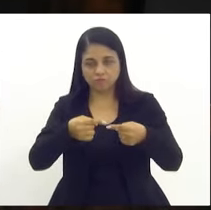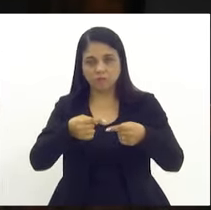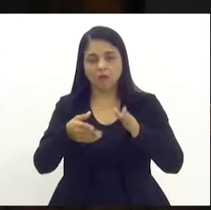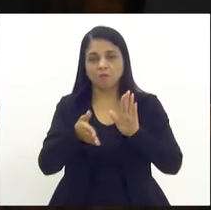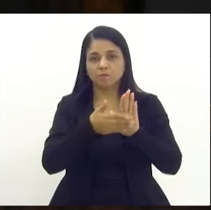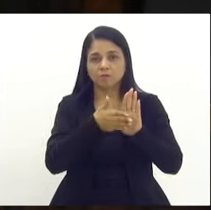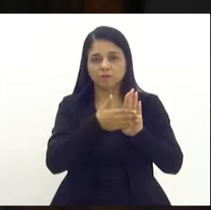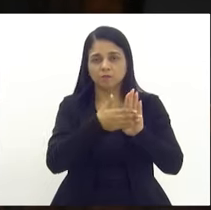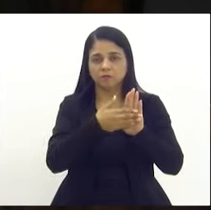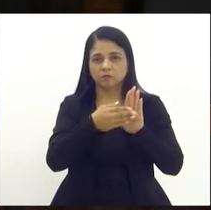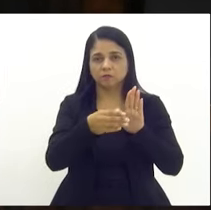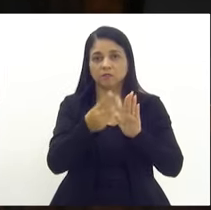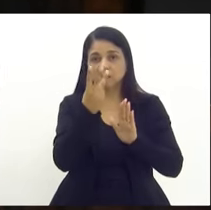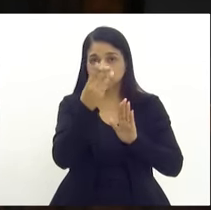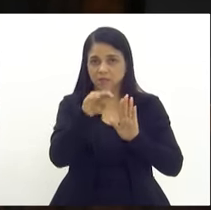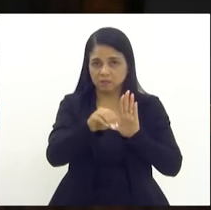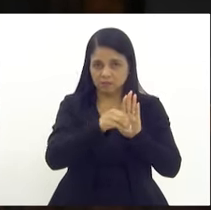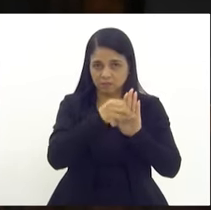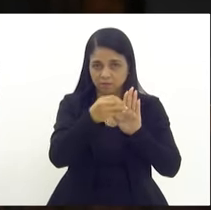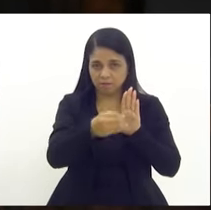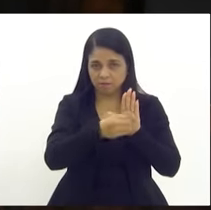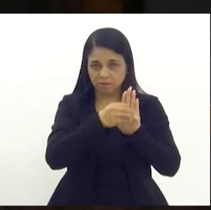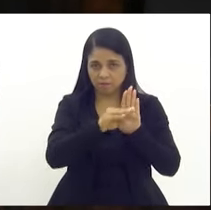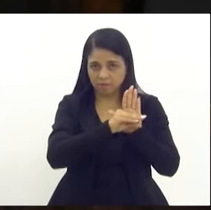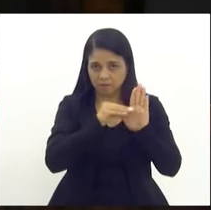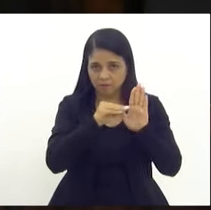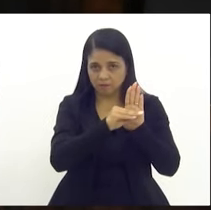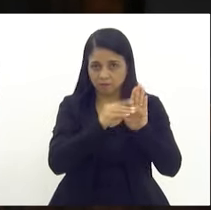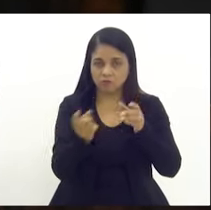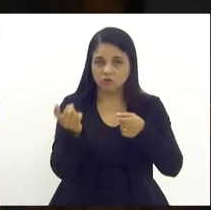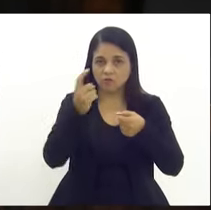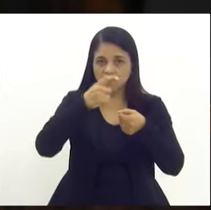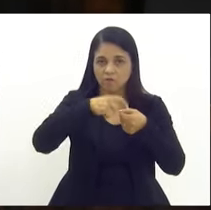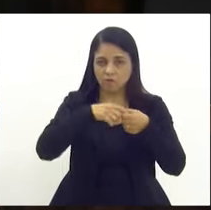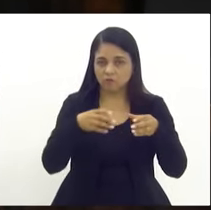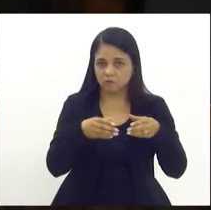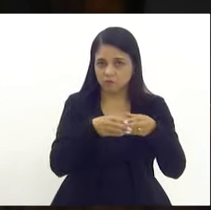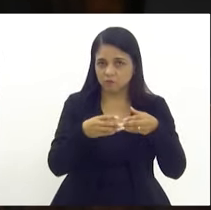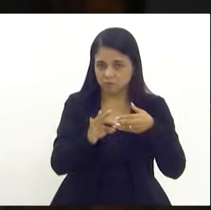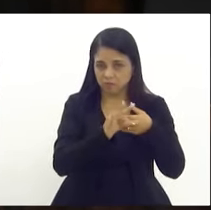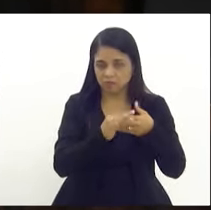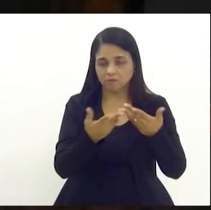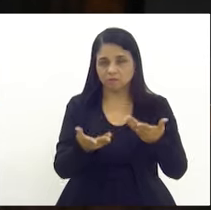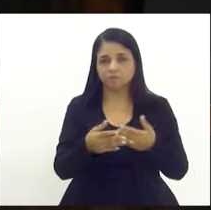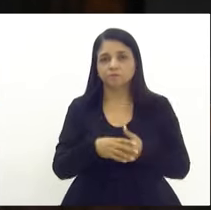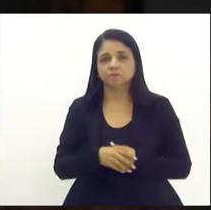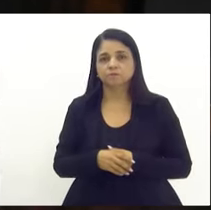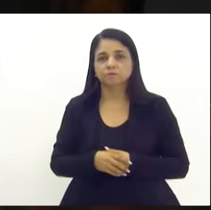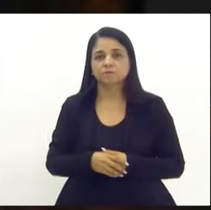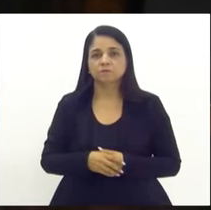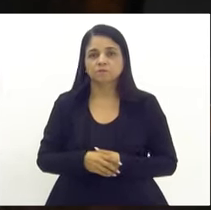presente proposta recebeu 4 emendas e retorna às comissões.